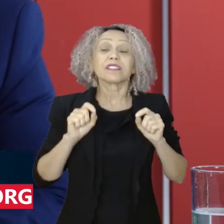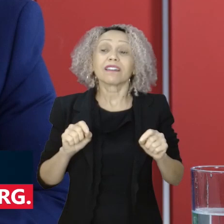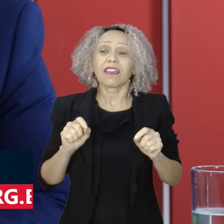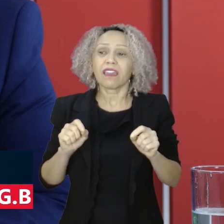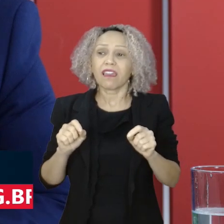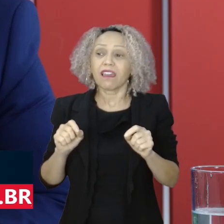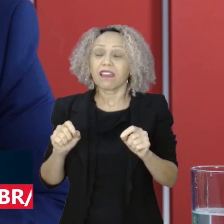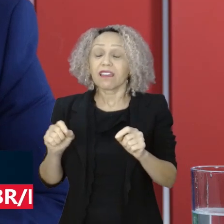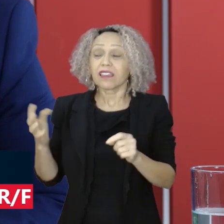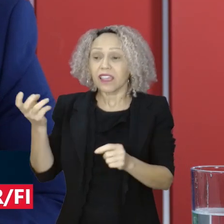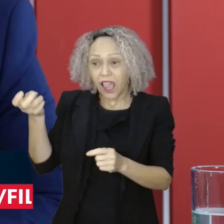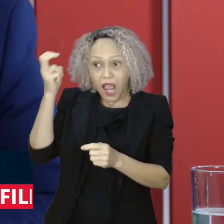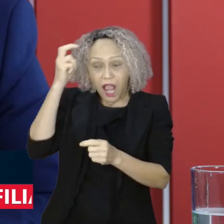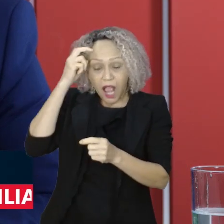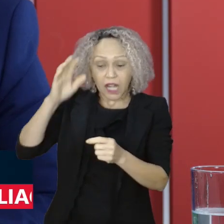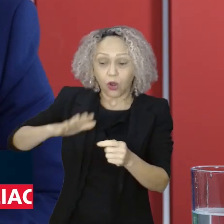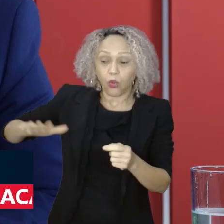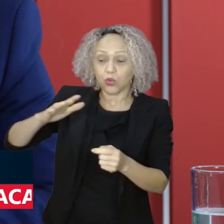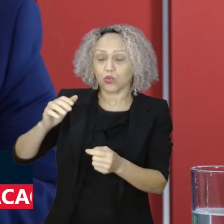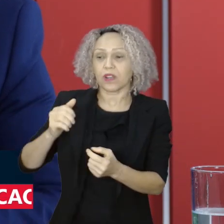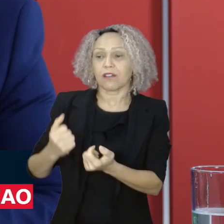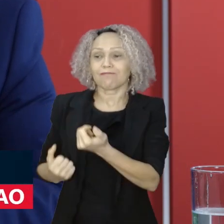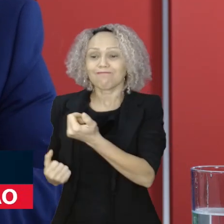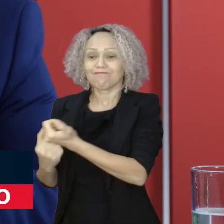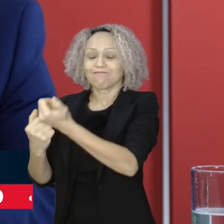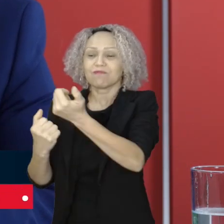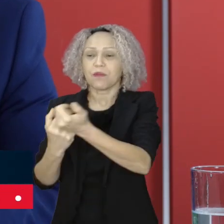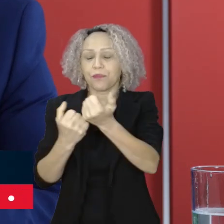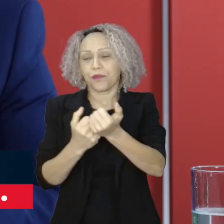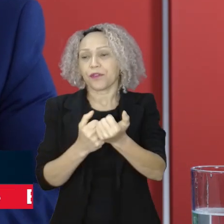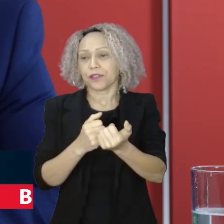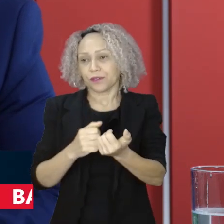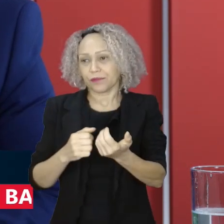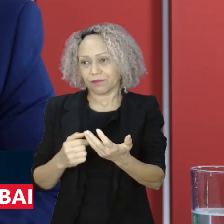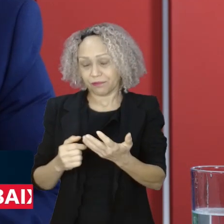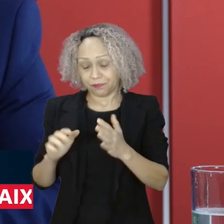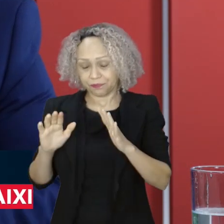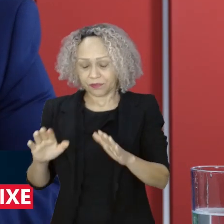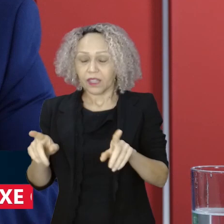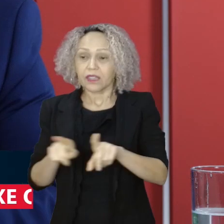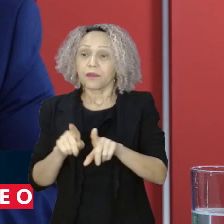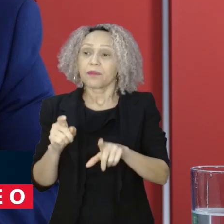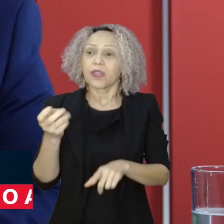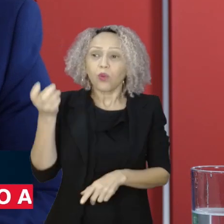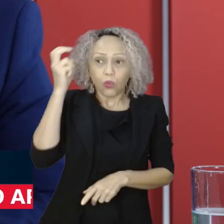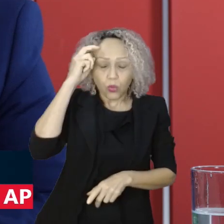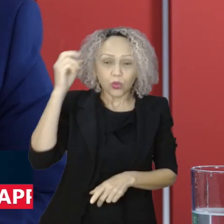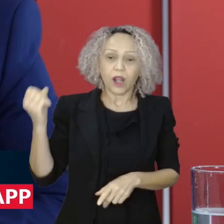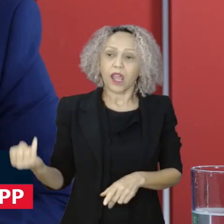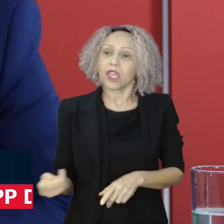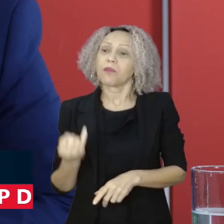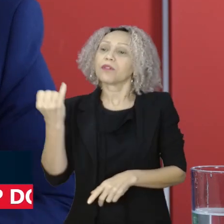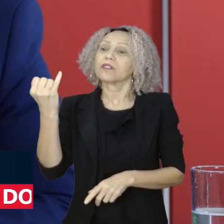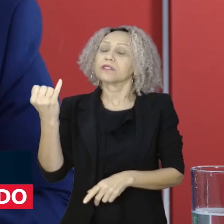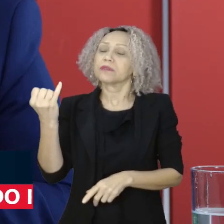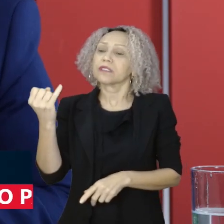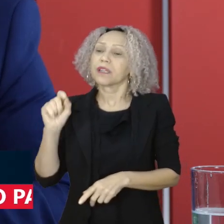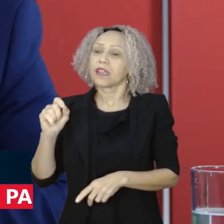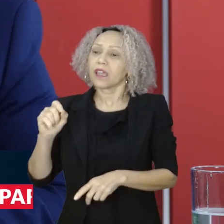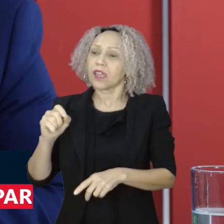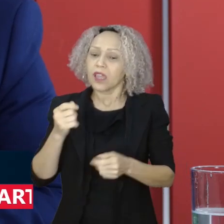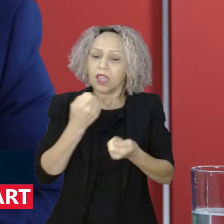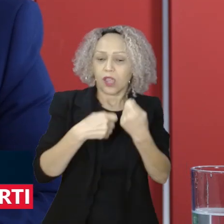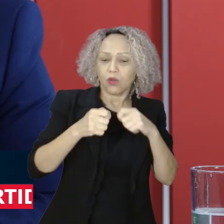área cultural fundamentalmente, mas também pela importância que a cultura tem para o desenvolvimento